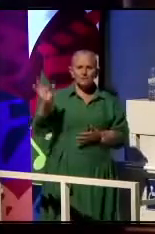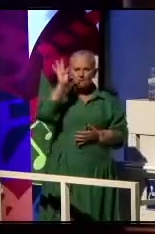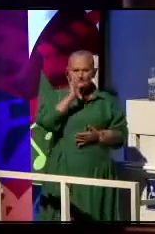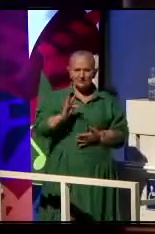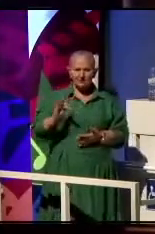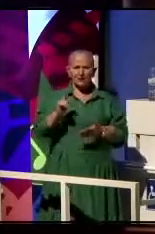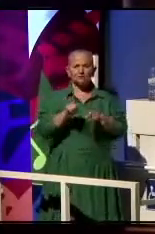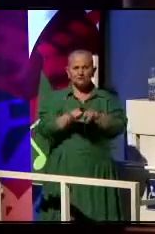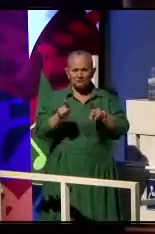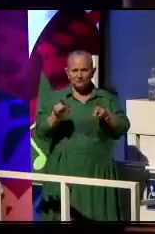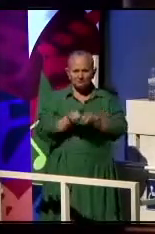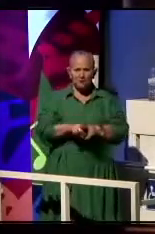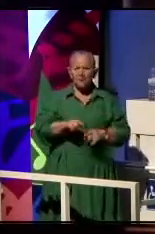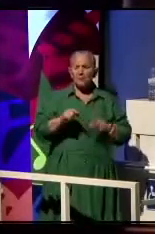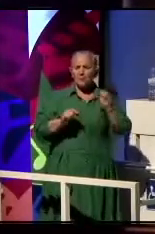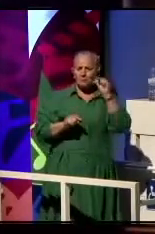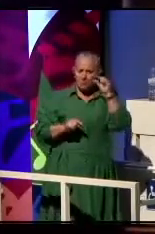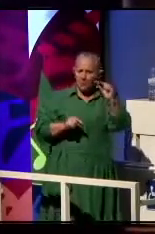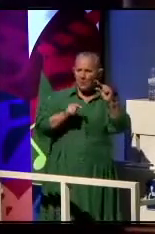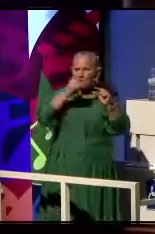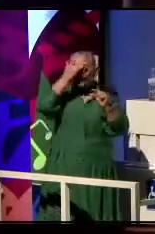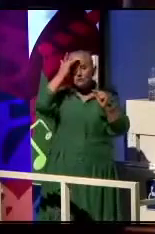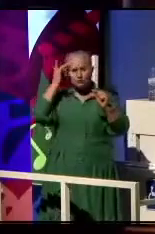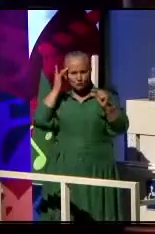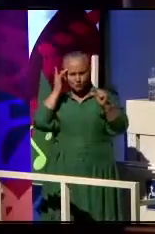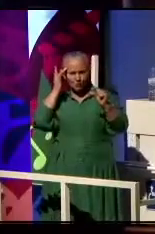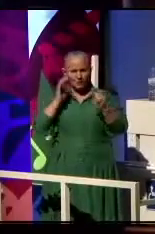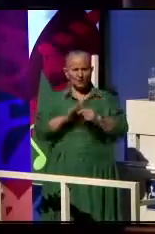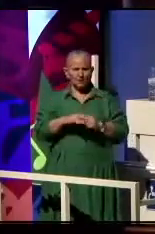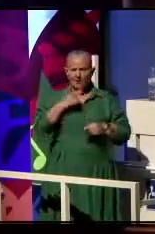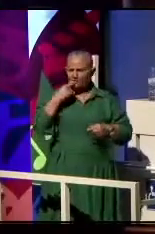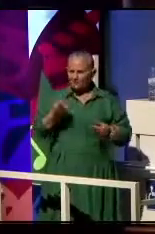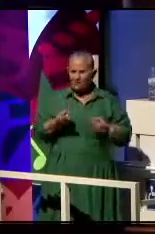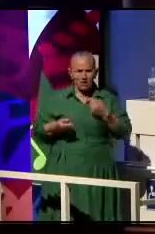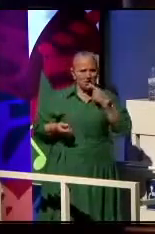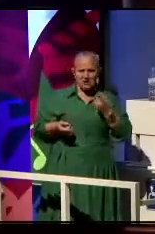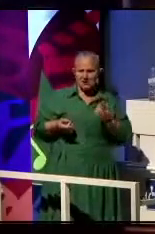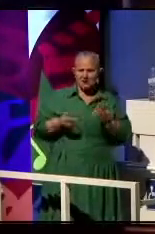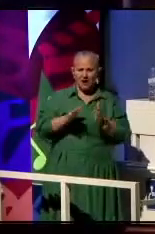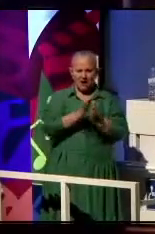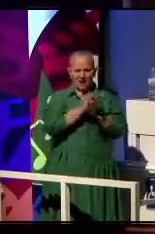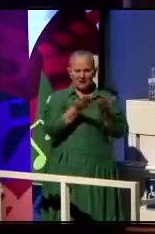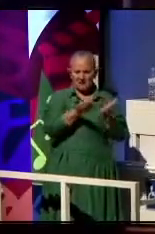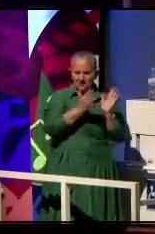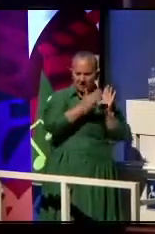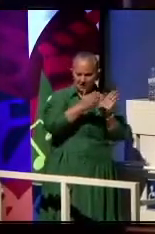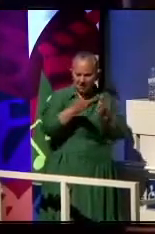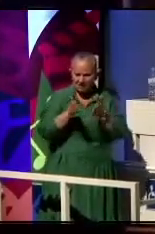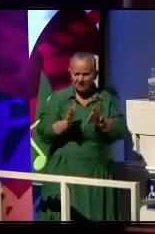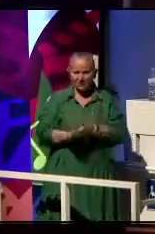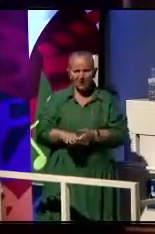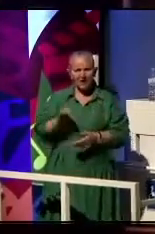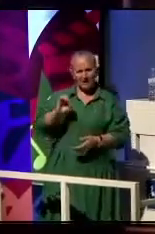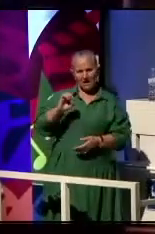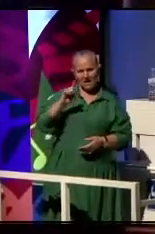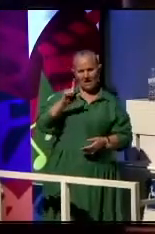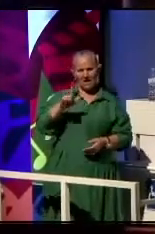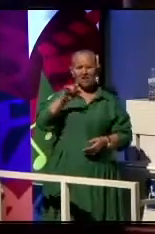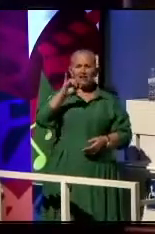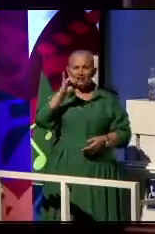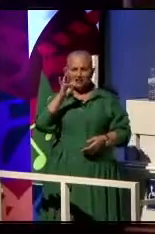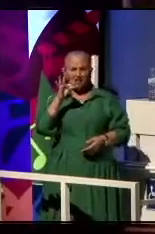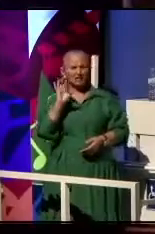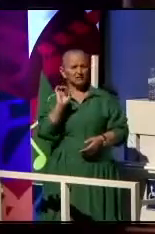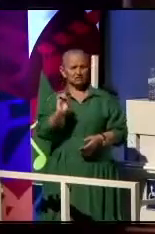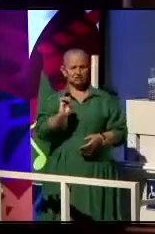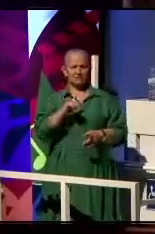2018, poucas pessoas conheciam. Ainda criticavam. O Clube da Esquina é de elite. Eu falei, gente, eu não sou elite e cresci ouvindo o Clube da